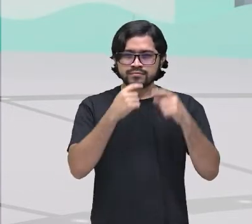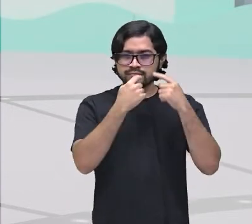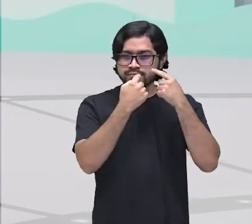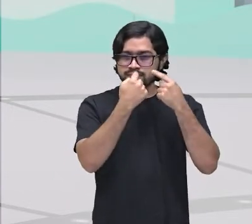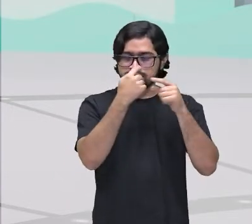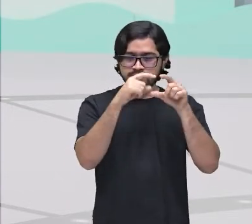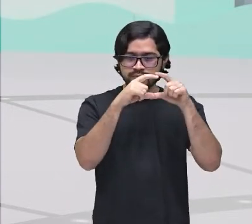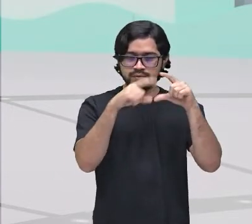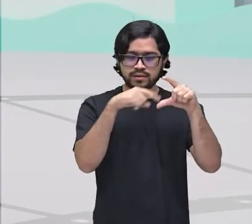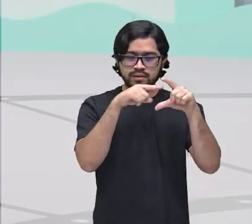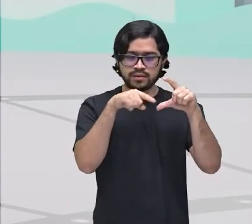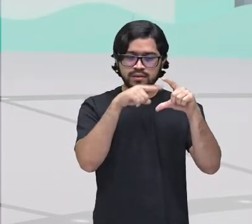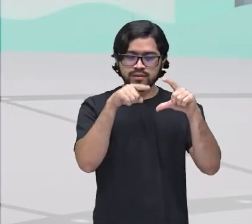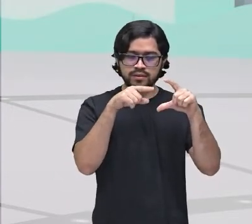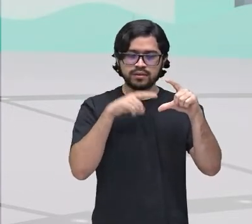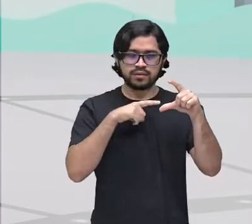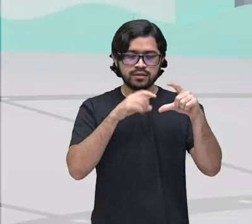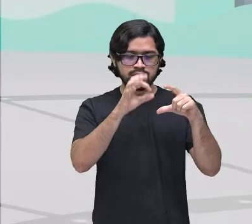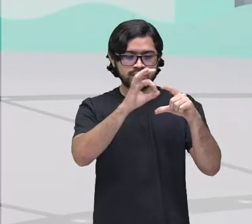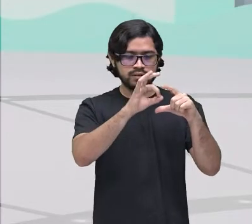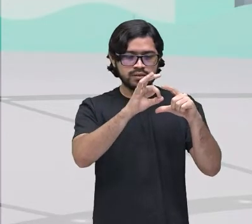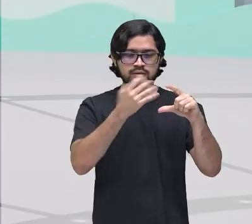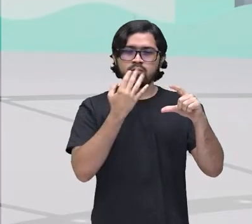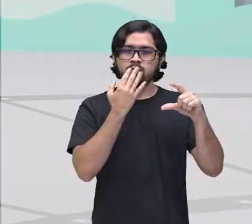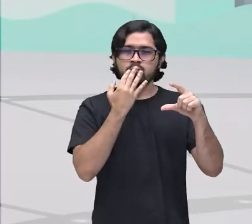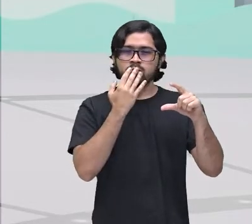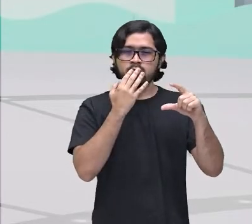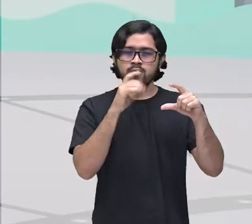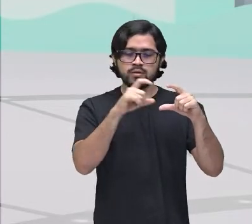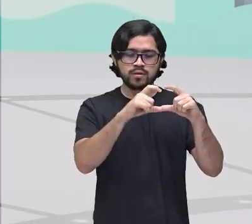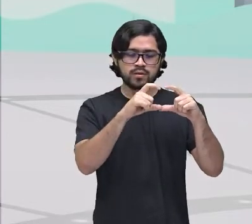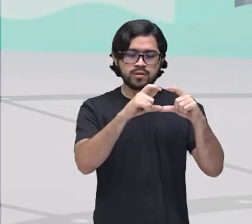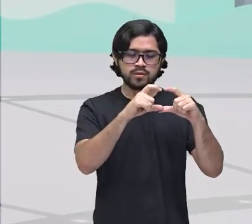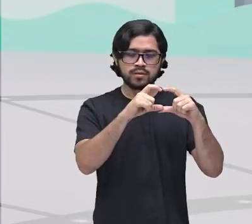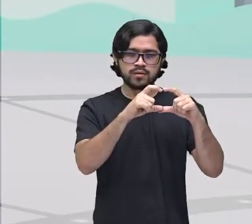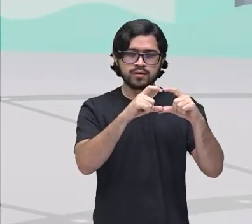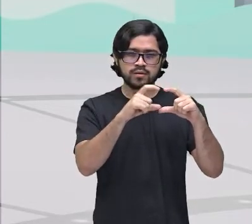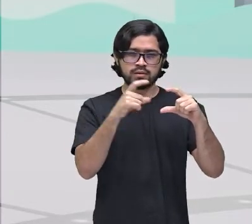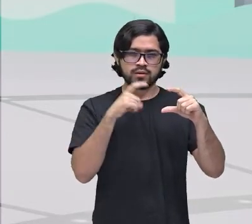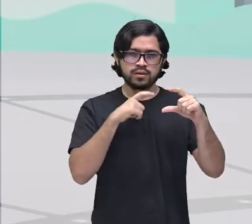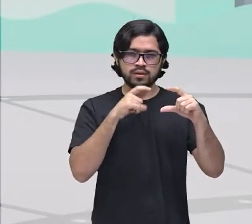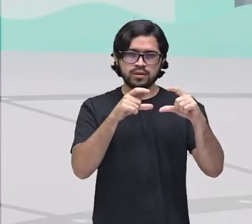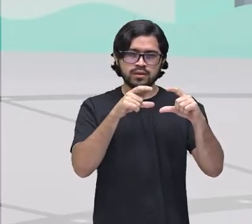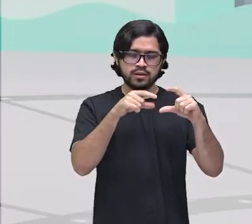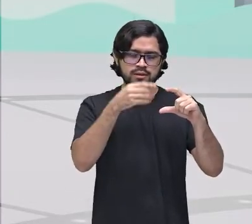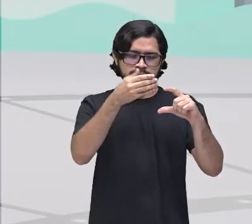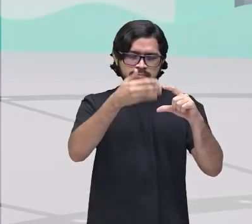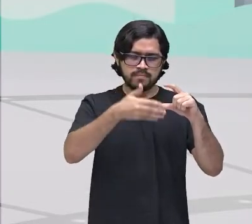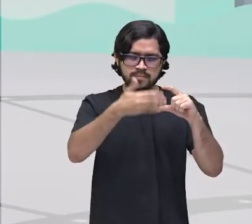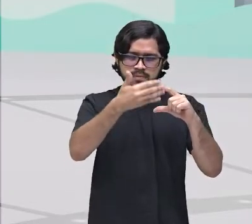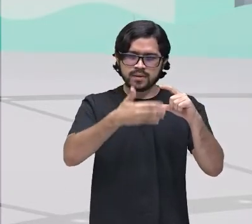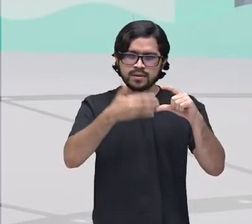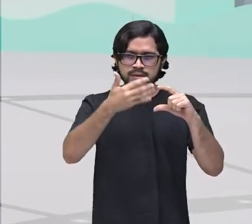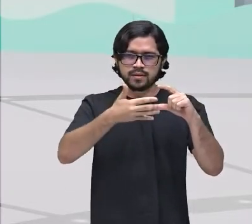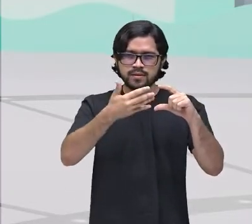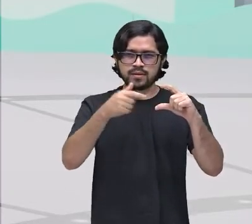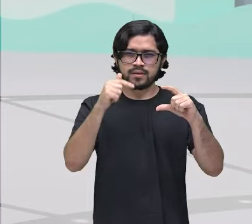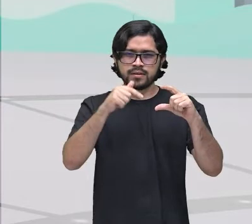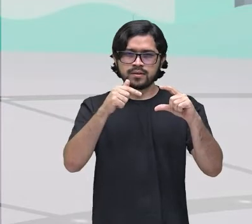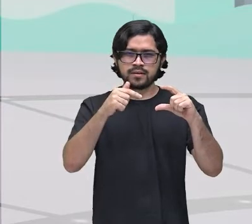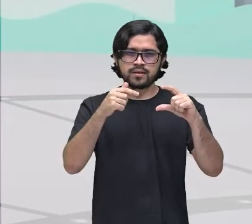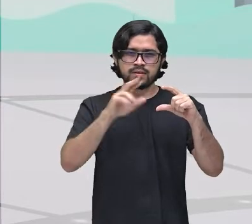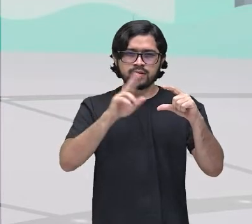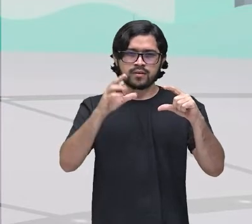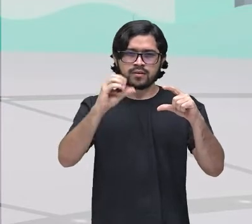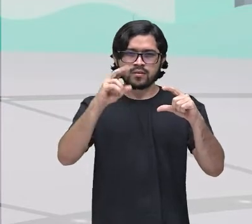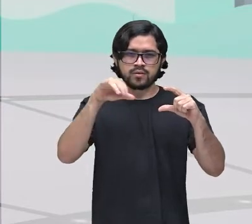é a parte colorida do nosso olho, a conjuntiva, que é uma membrana transparente que vai envolver a esclera,